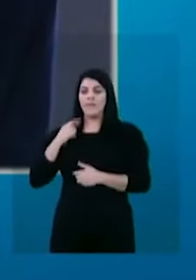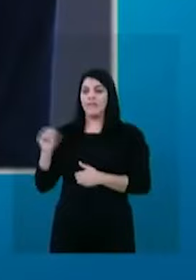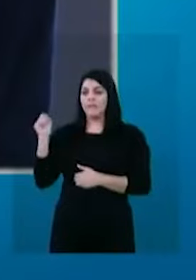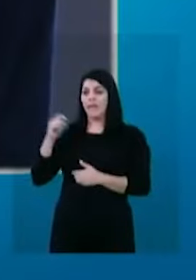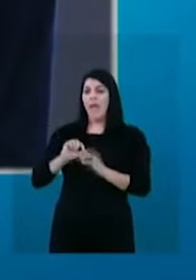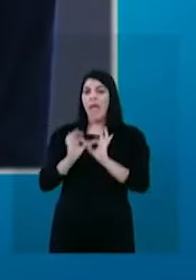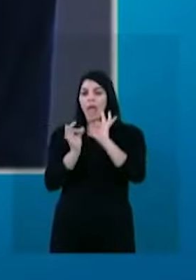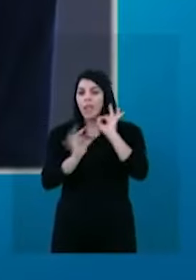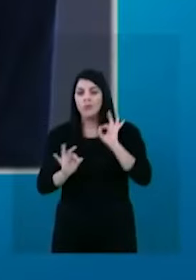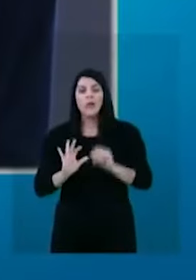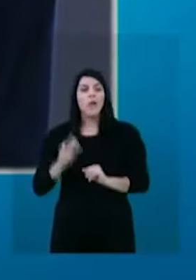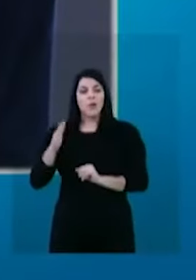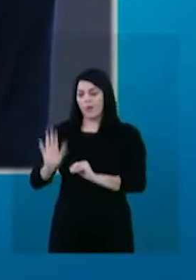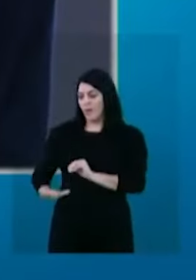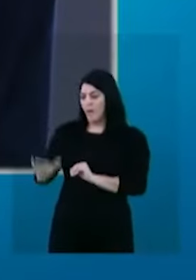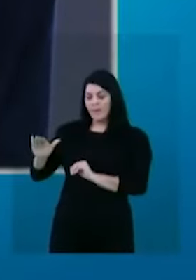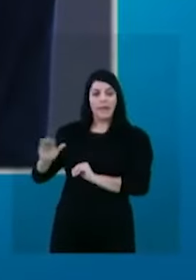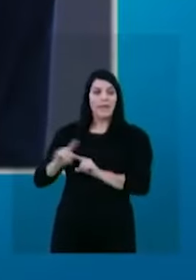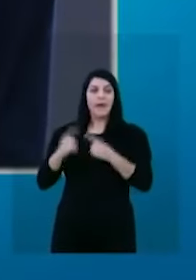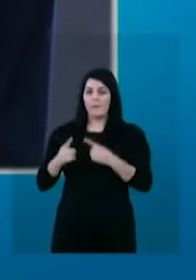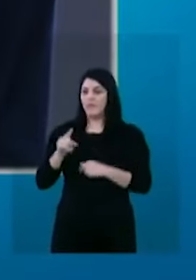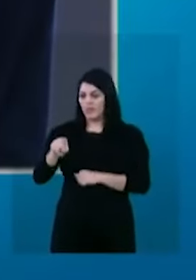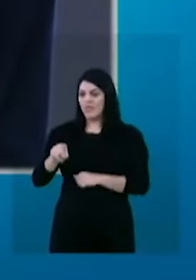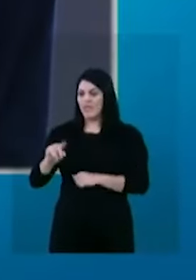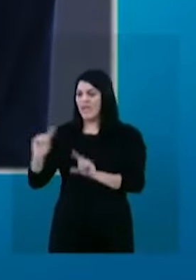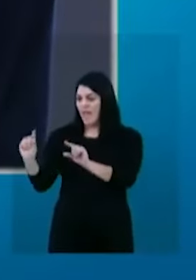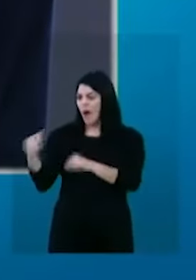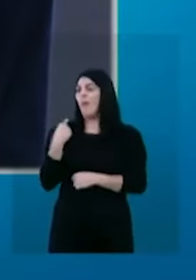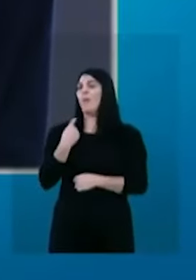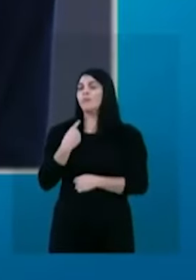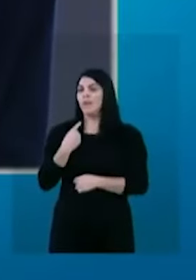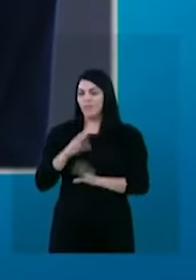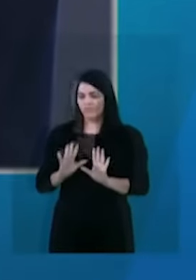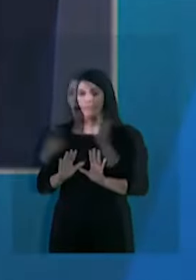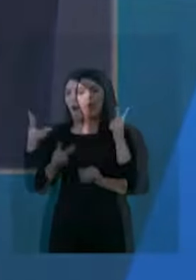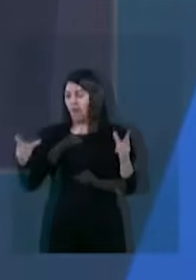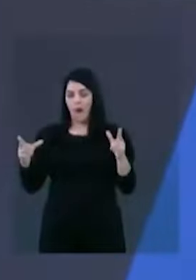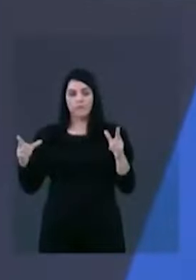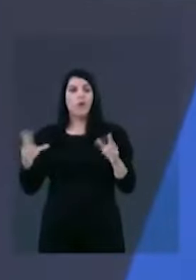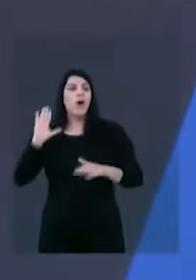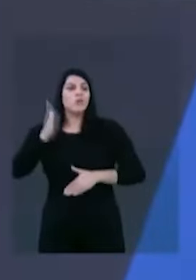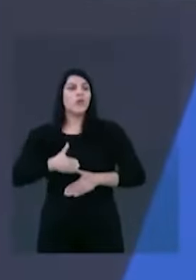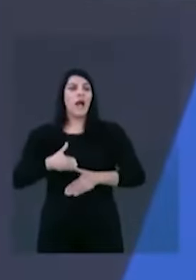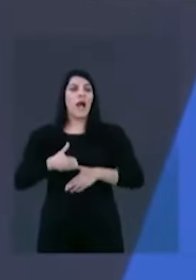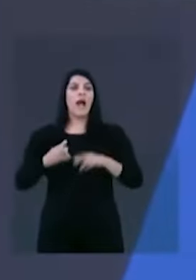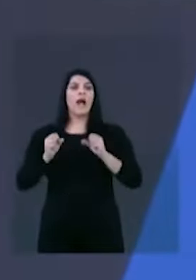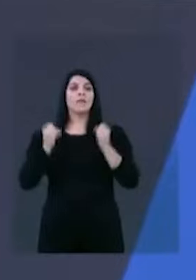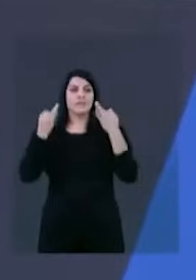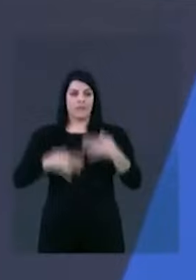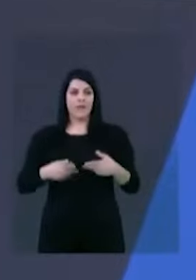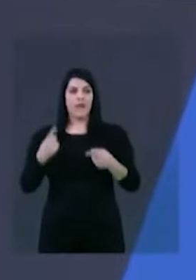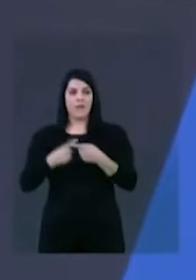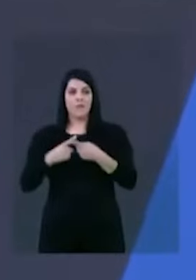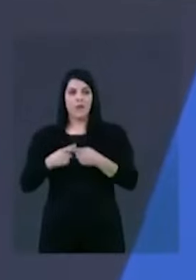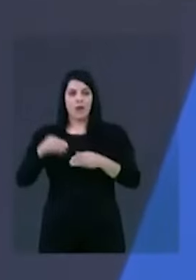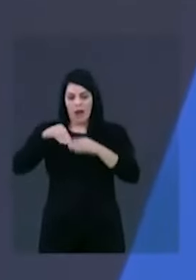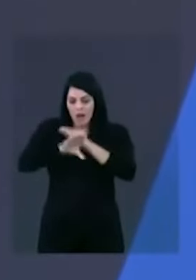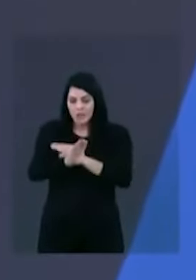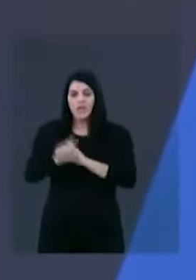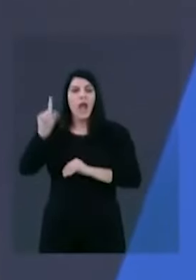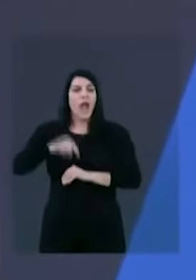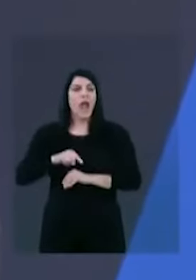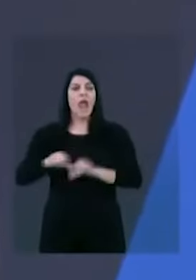era pequena e esse Delírio é grave Marina com todo respeito Aguarde um processo você rachadinha para mim é crime seja do